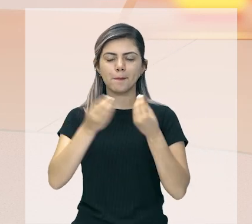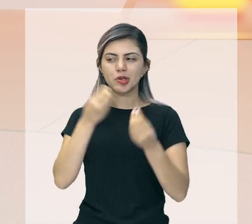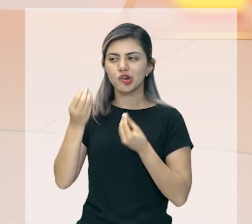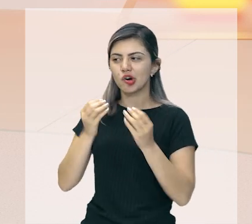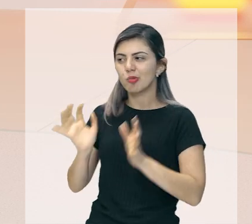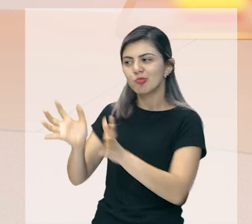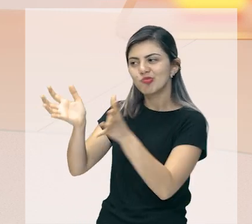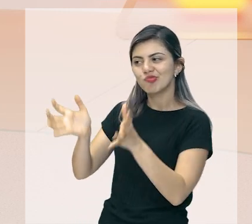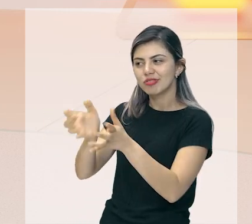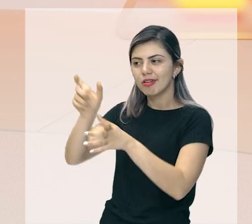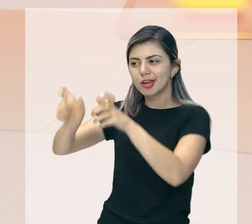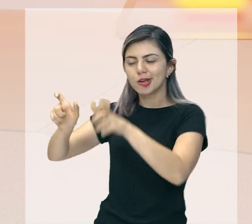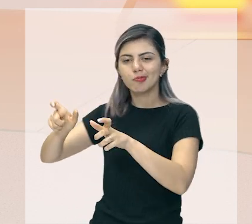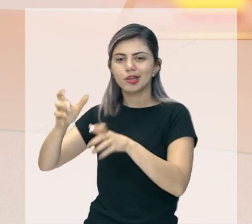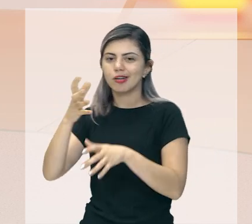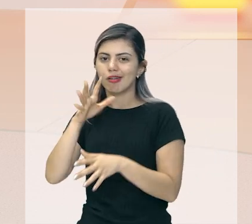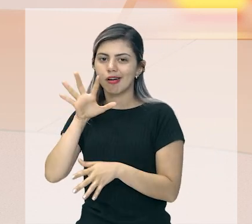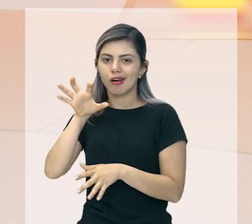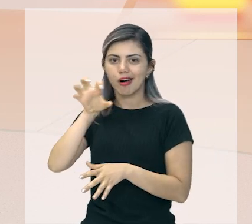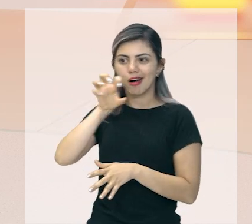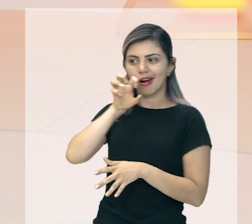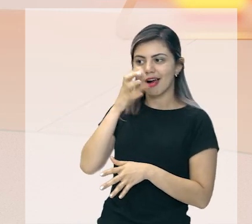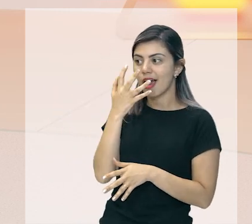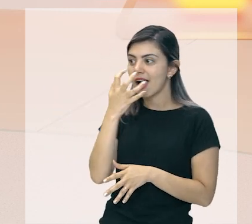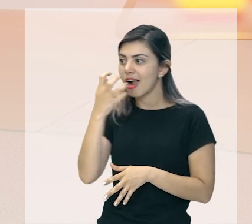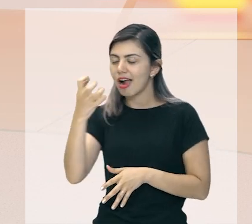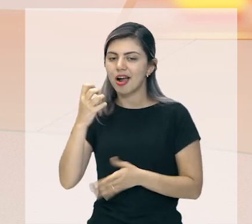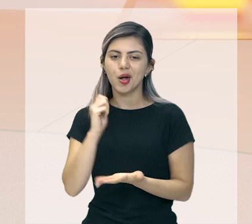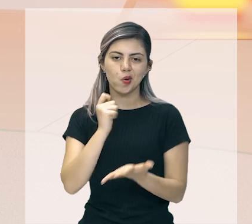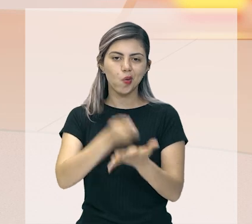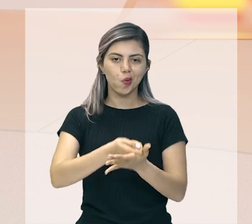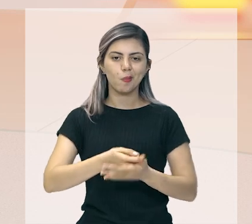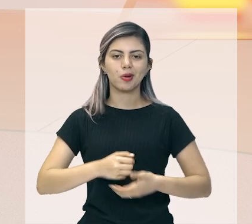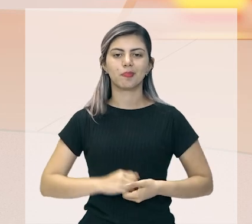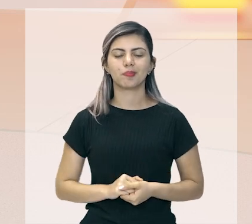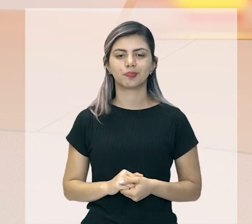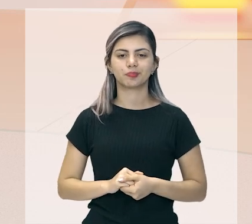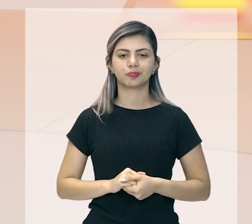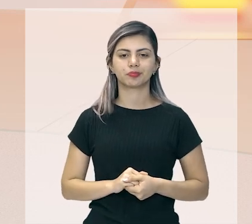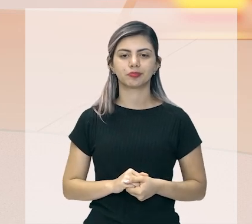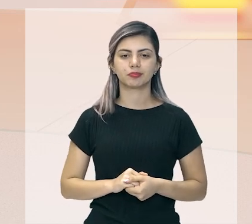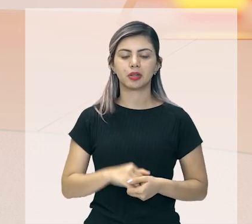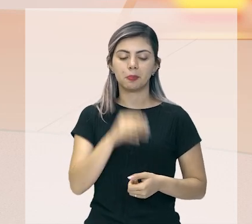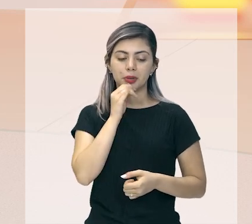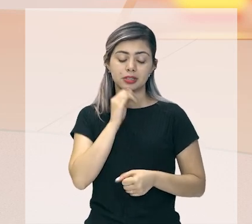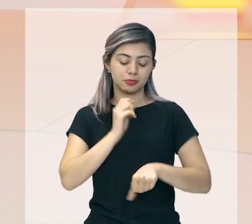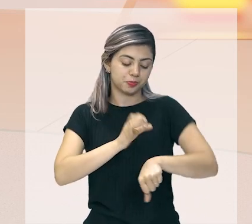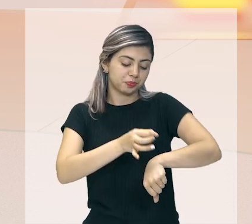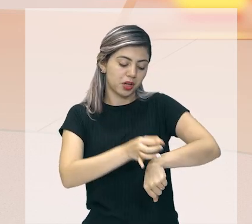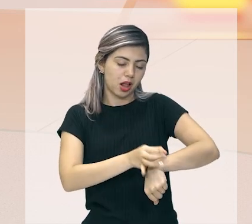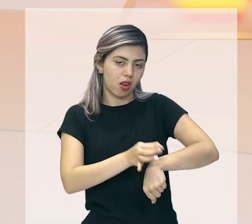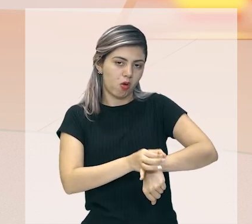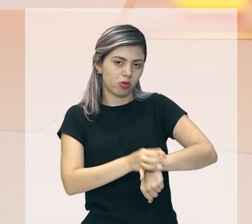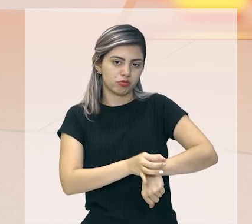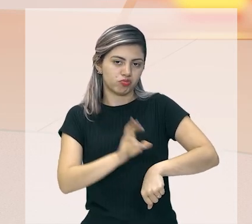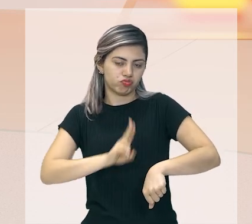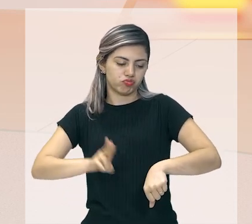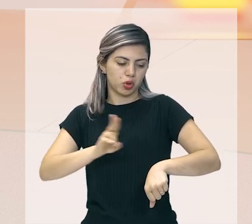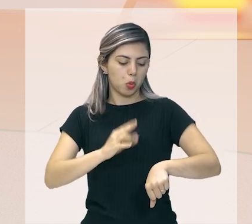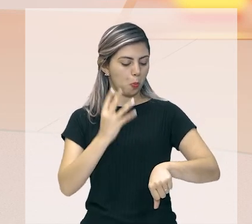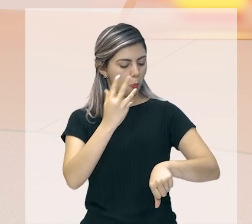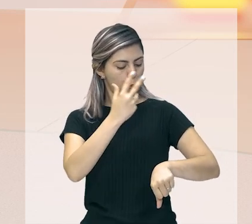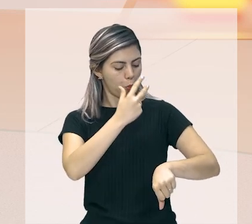as pessoas se sentirem mobilizadas a comprar aquilo, né? Uma coisa é você usar um relógio, né, que é todo